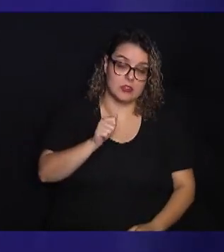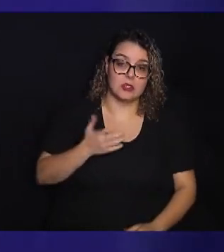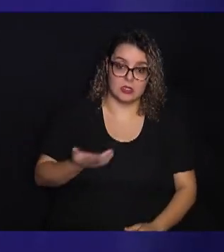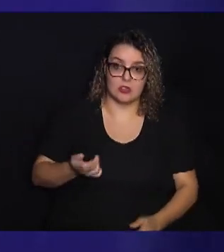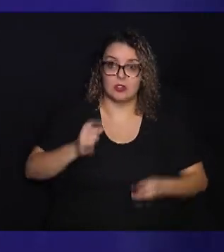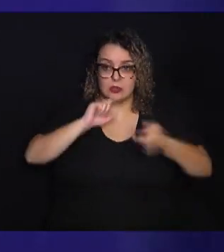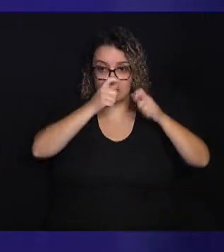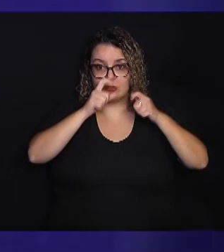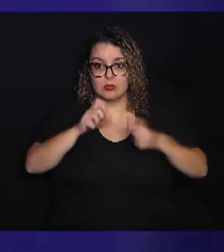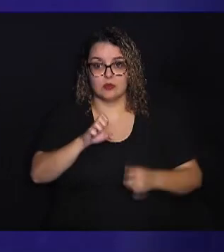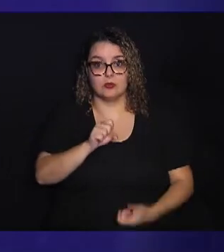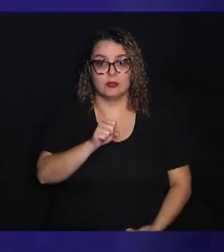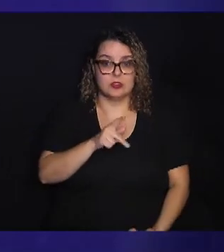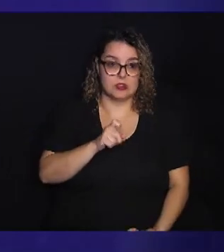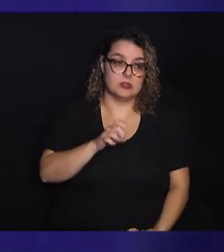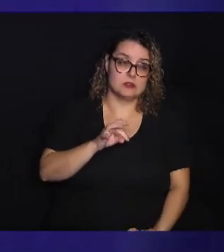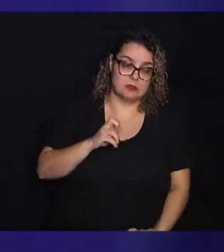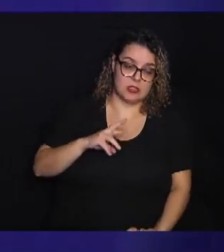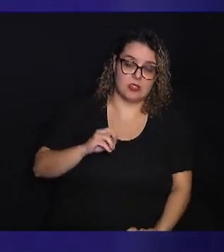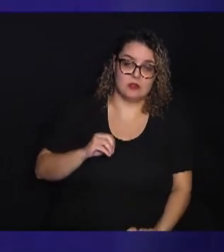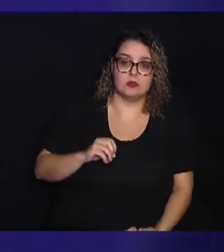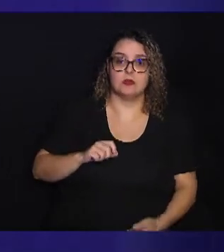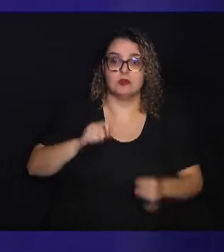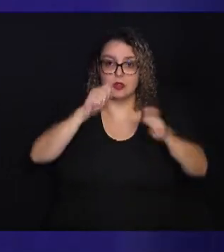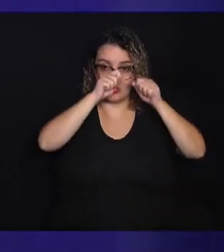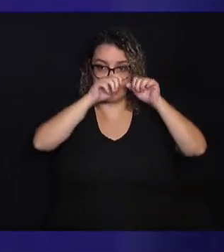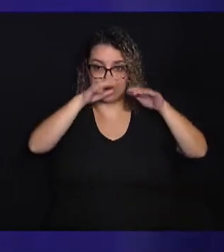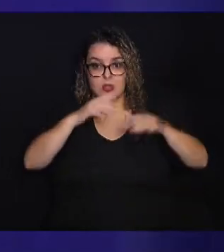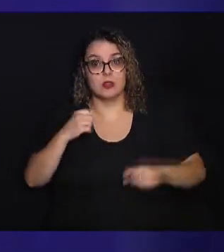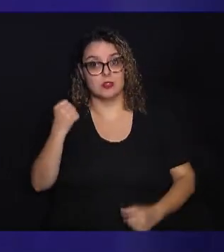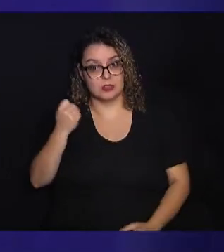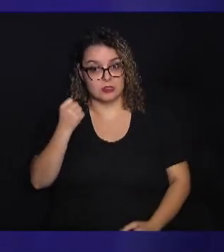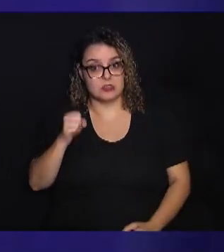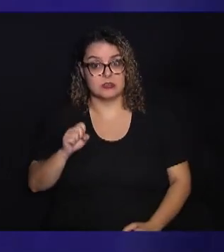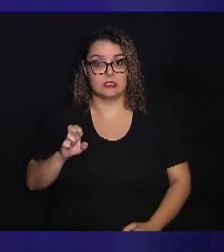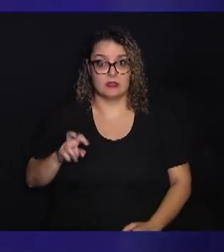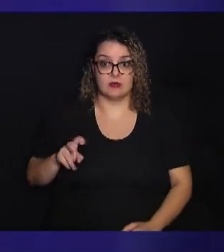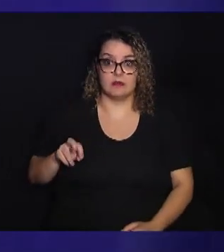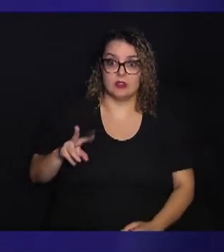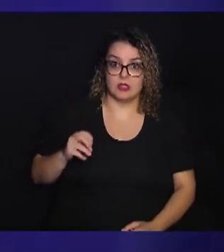transtorno do espectro autista severo, às